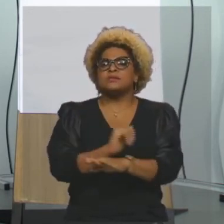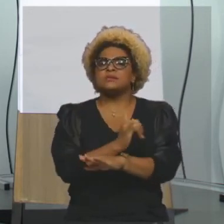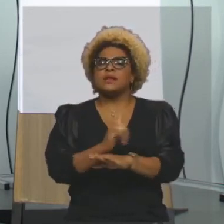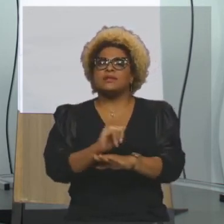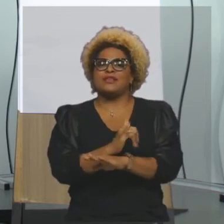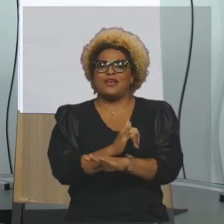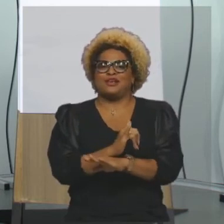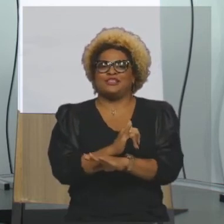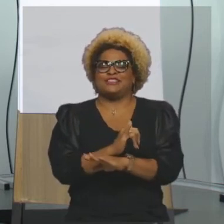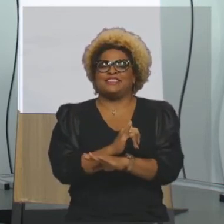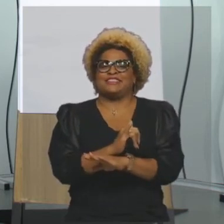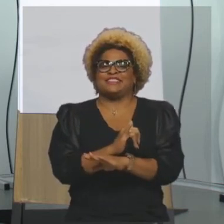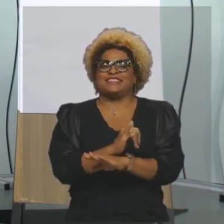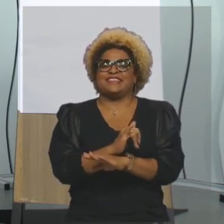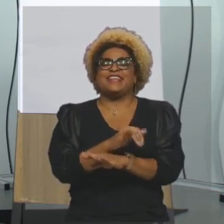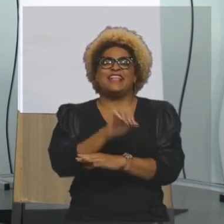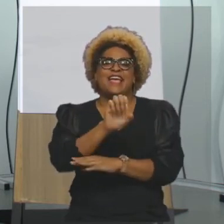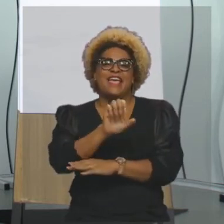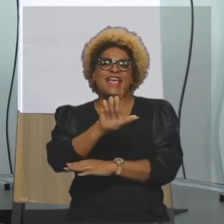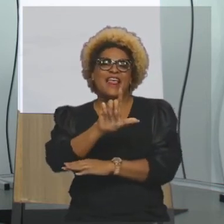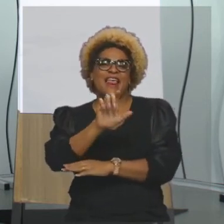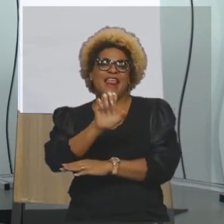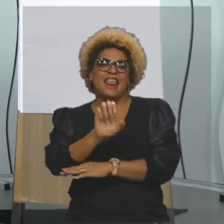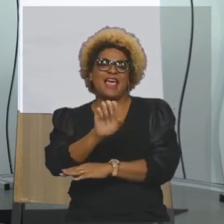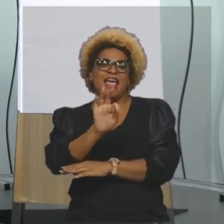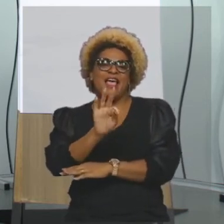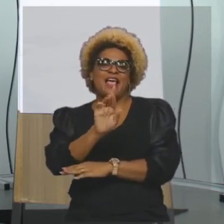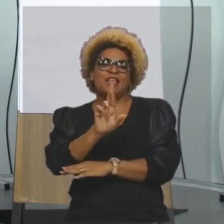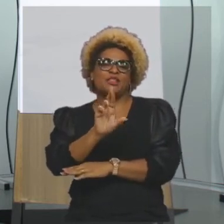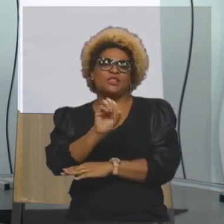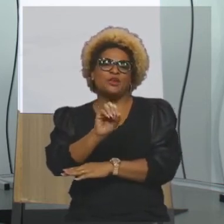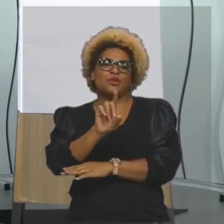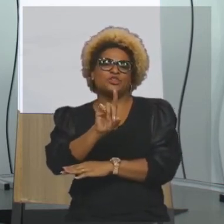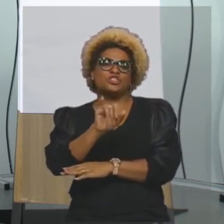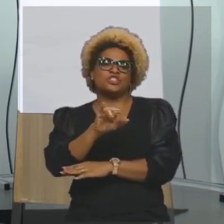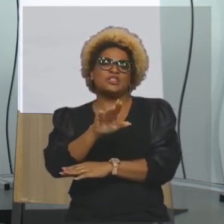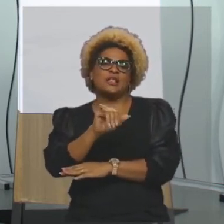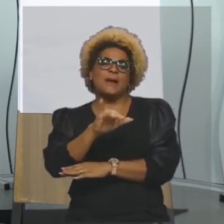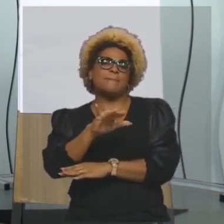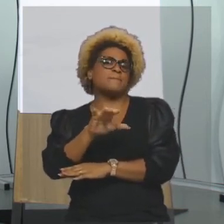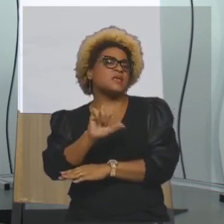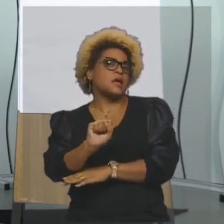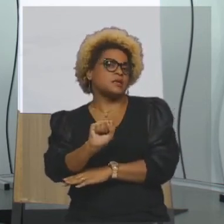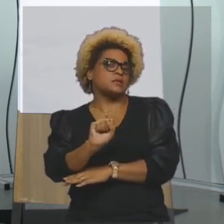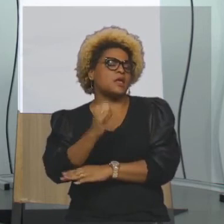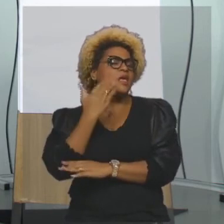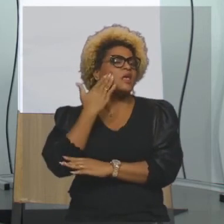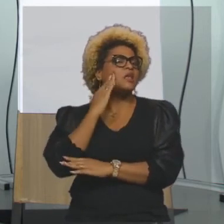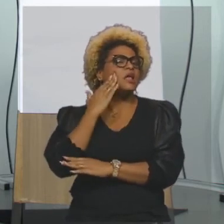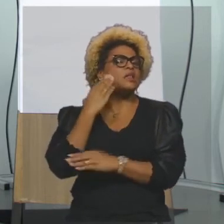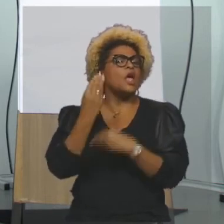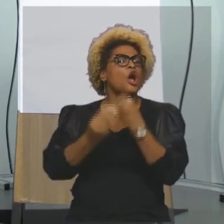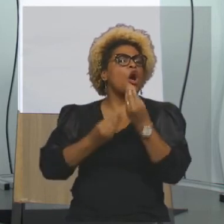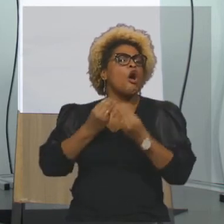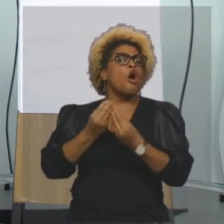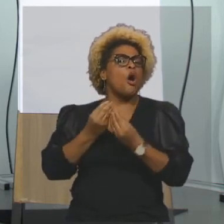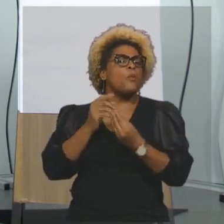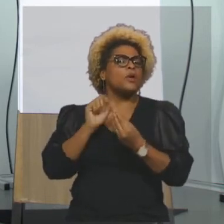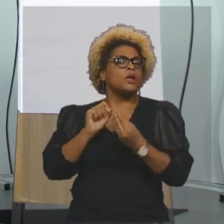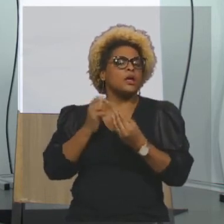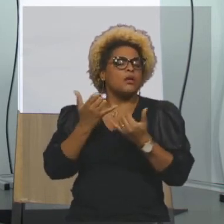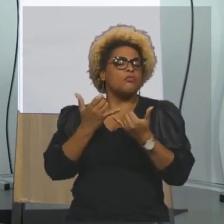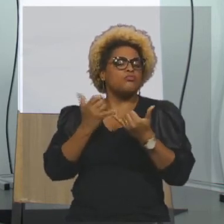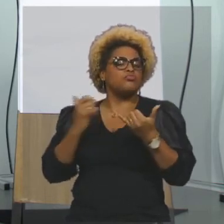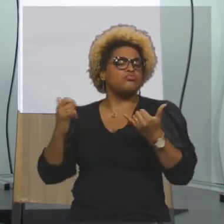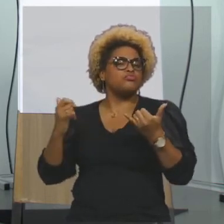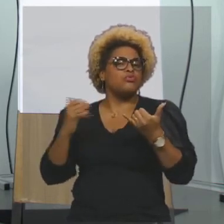Ficou estranho falar isso, mas é por aí mesmo, entender como é que a corrente elétrica vai fluir sob determinadas condições